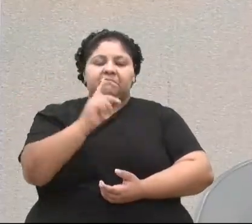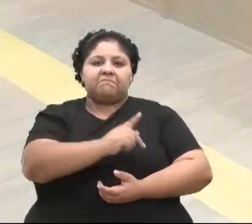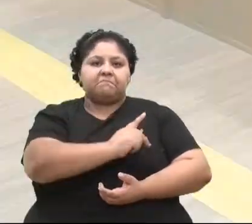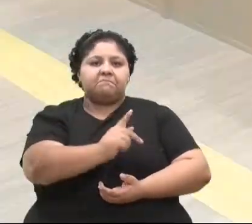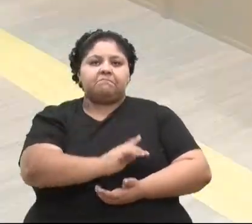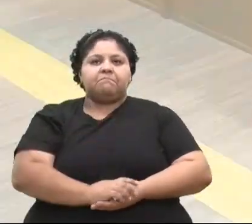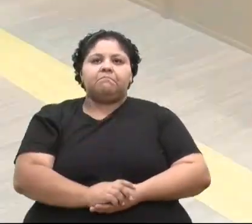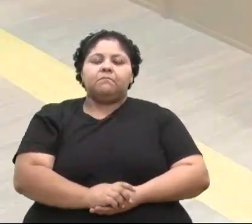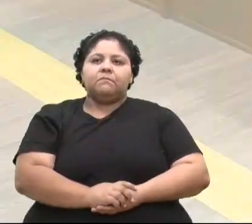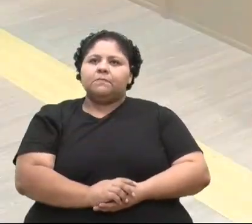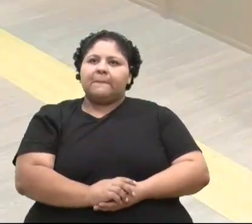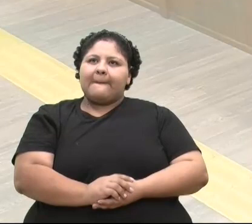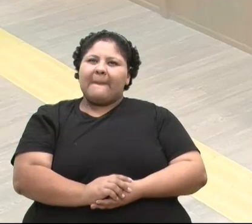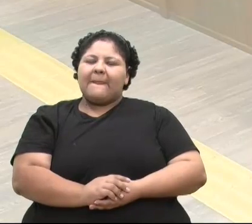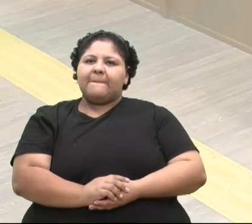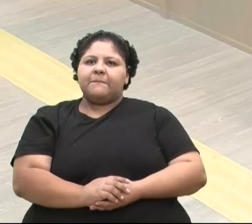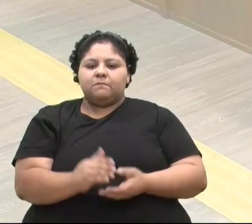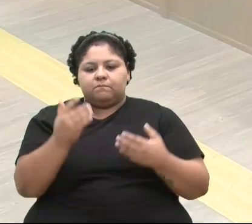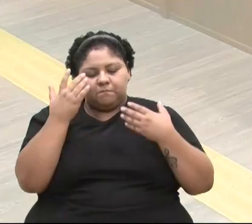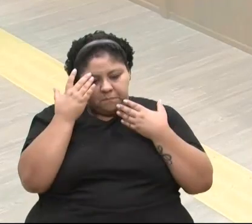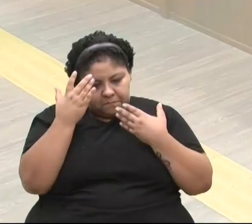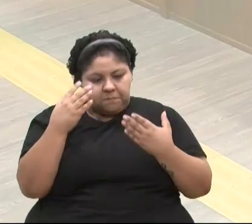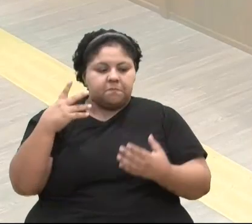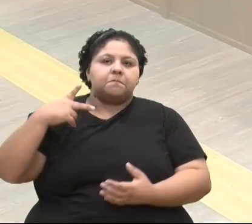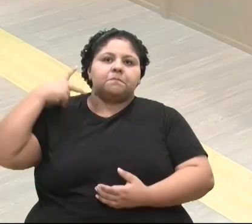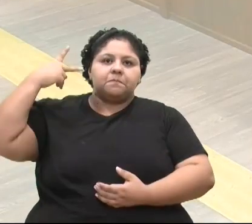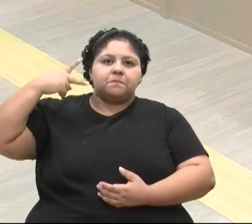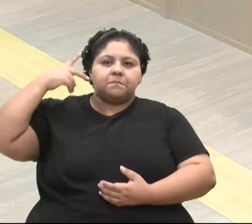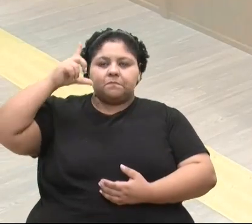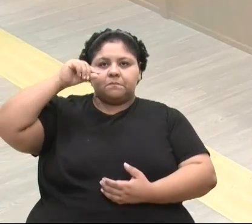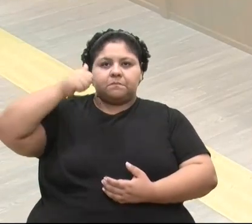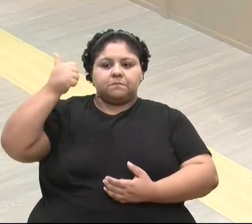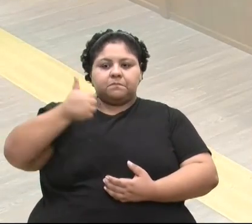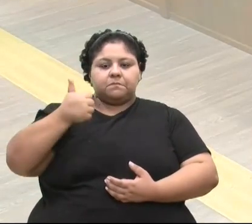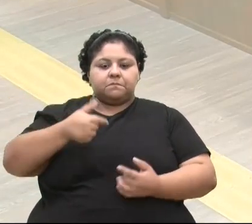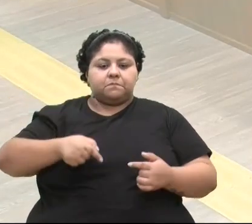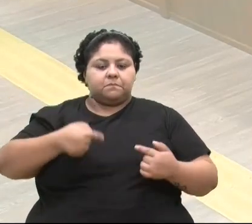presidente. Obrigada, vereador Scalco. Em primeira discussão.